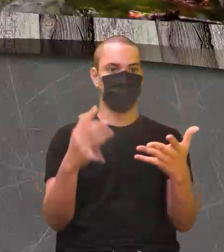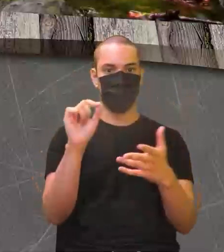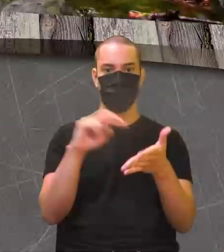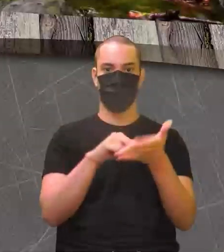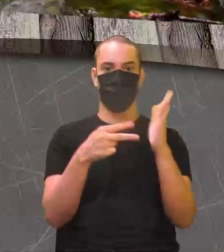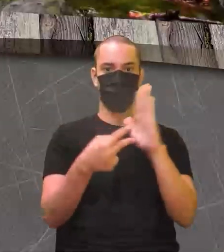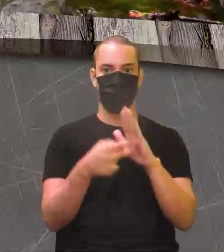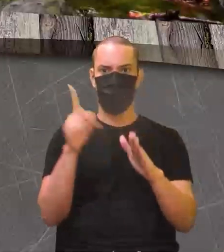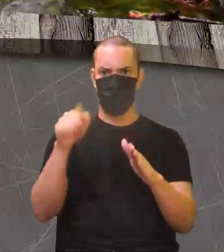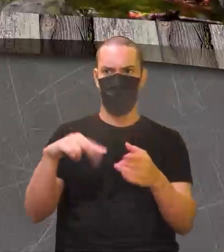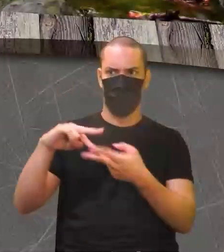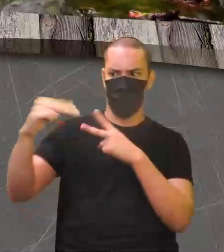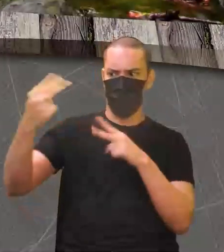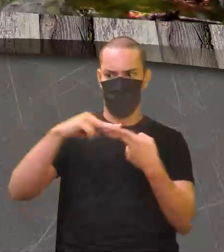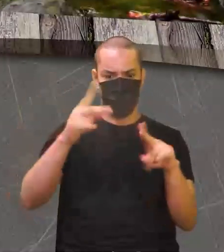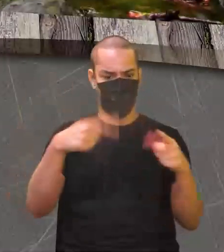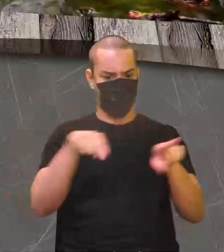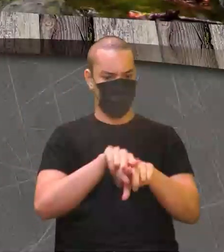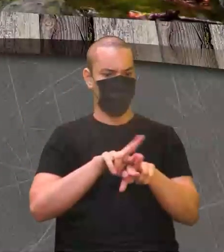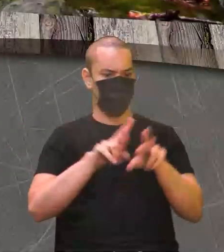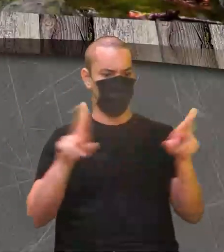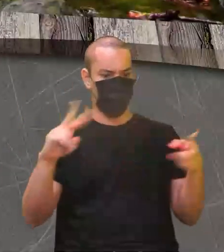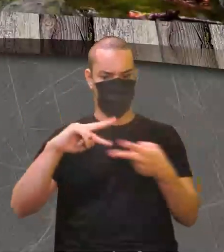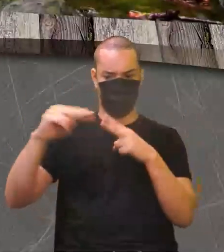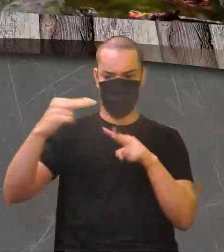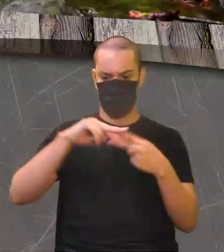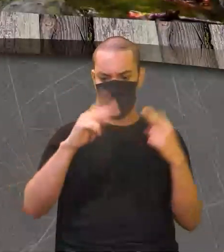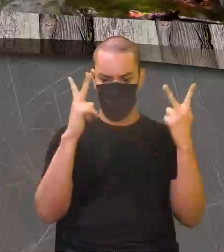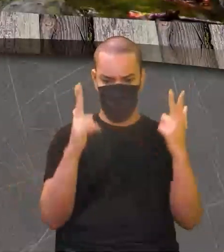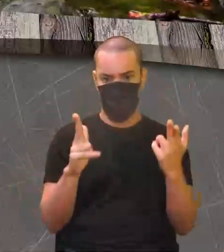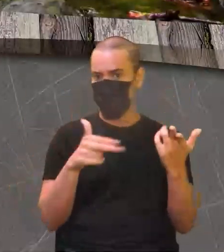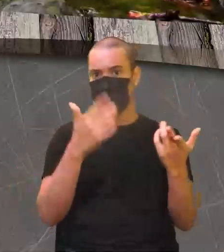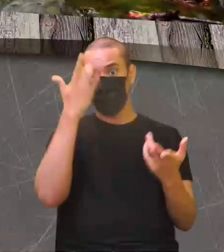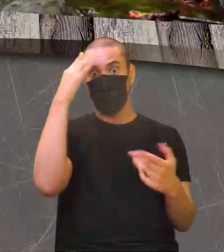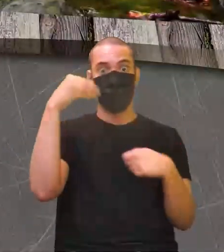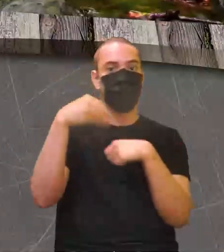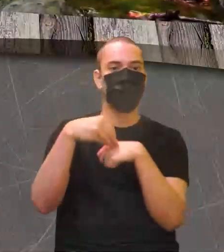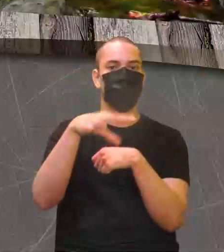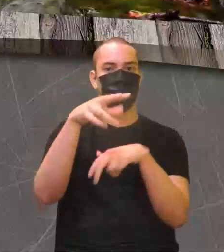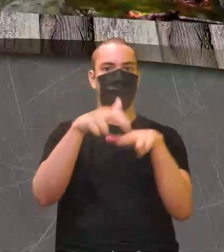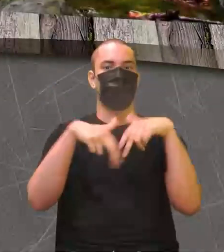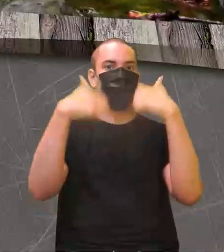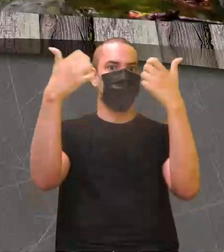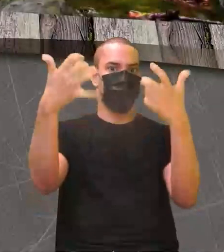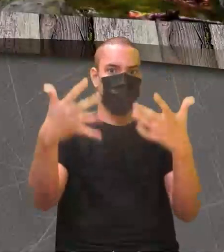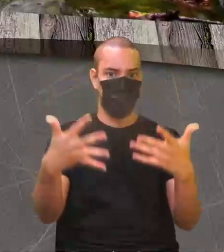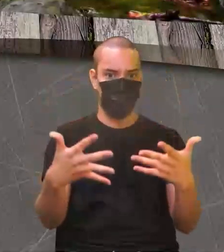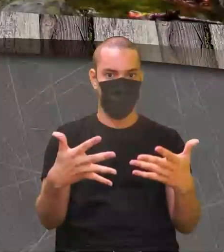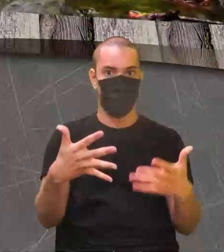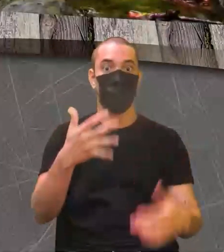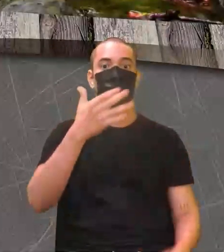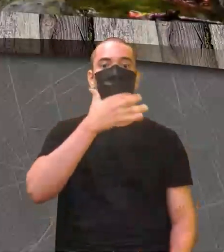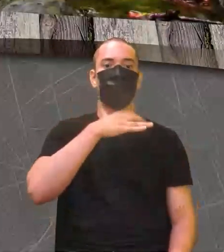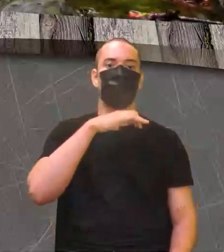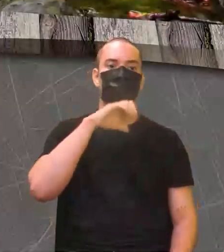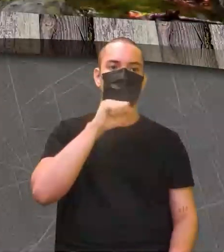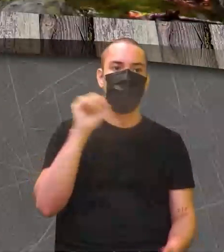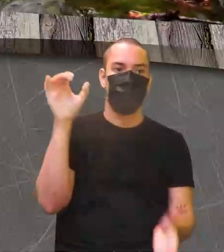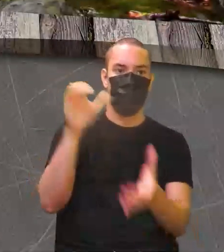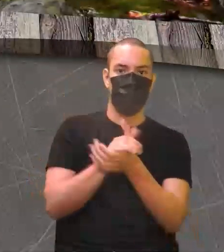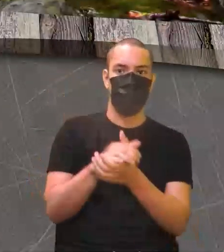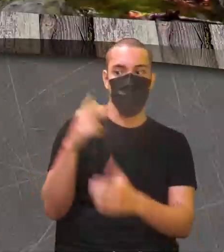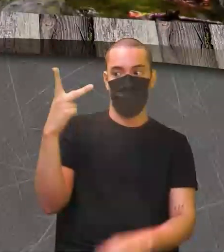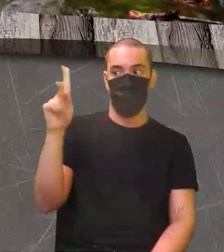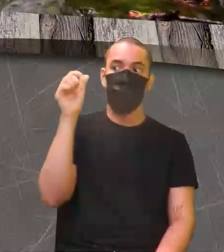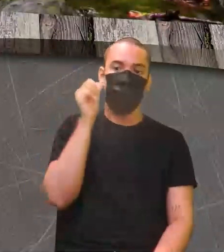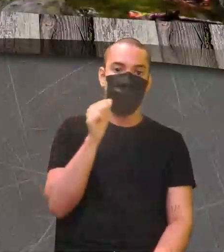são homozigotos, são heterozigotos, só que ele te dá uma dica. Por isso a questão traz isso. Ah, o pai, o cara que casou com a